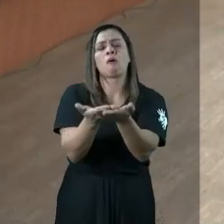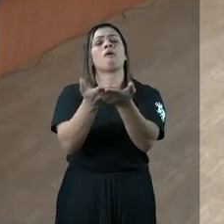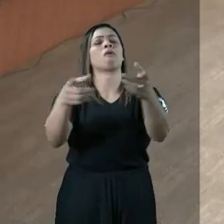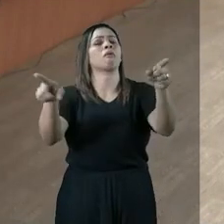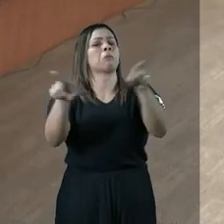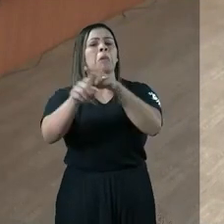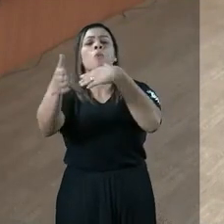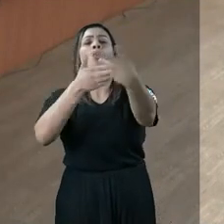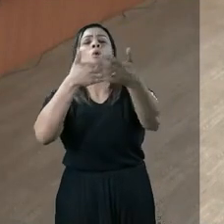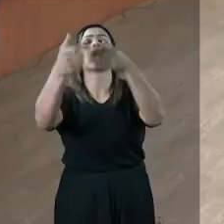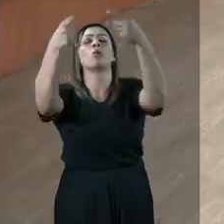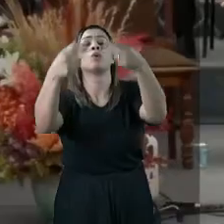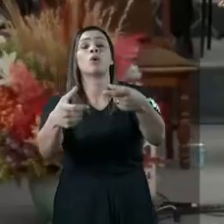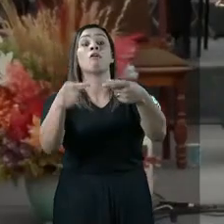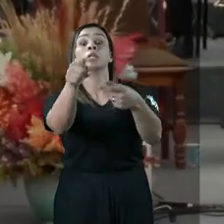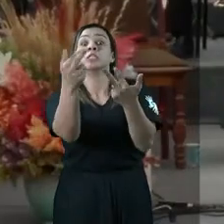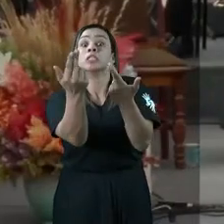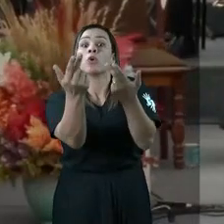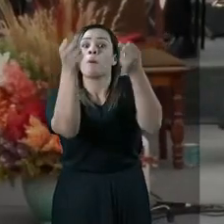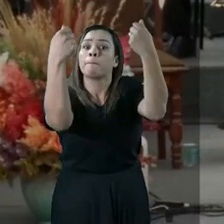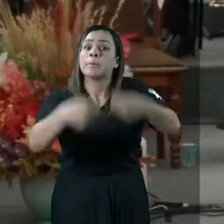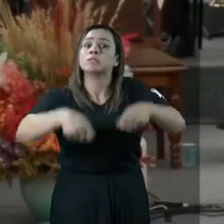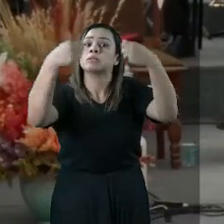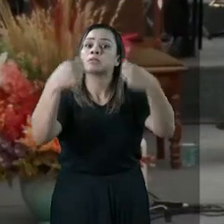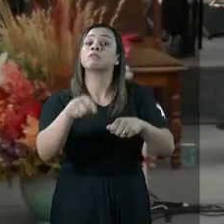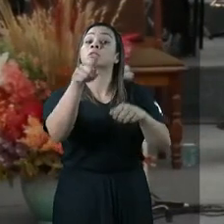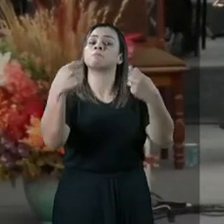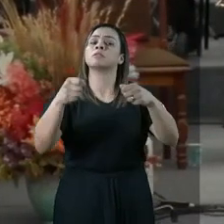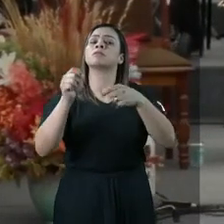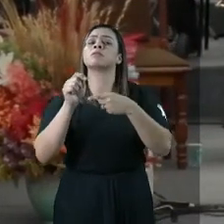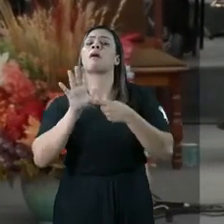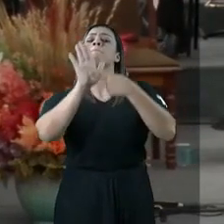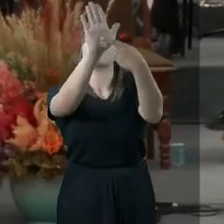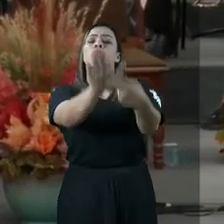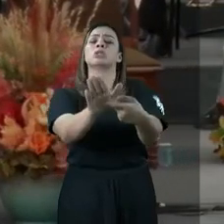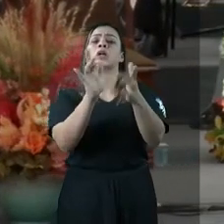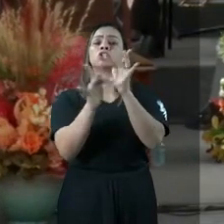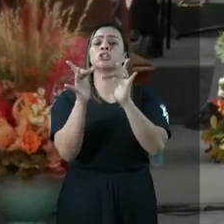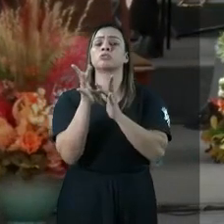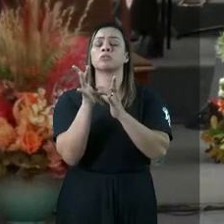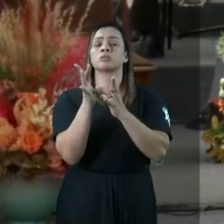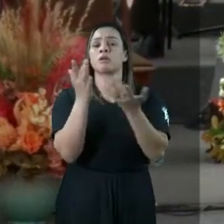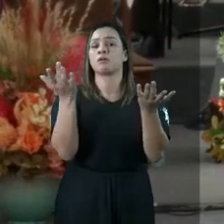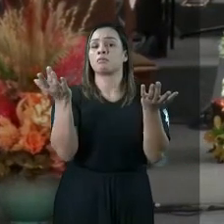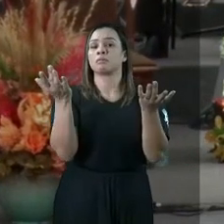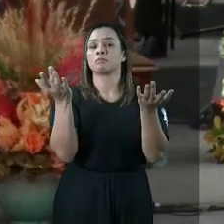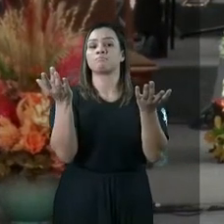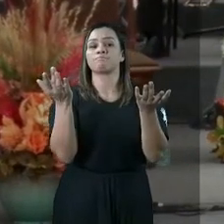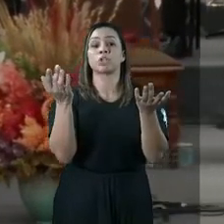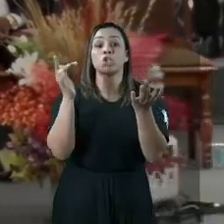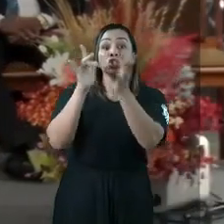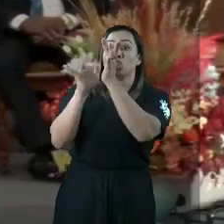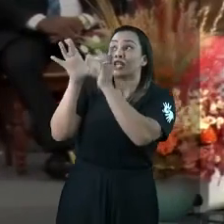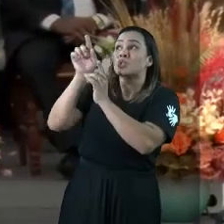dentro das visões ideológicas. Ele diz, o Rei da Glória não é só objeto do meu culto, ele é a razão da